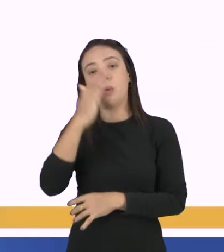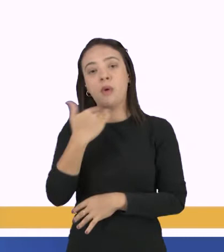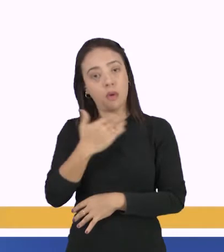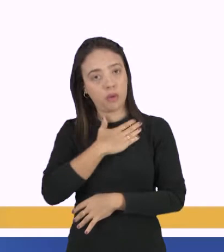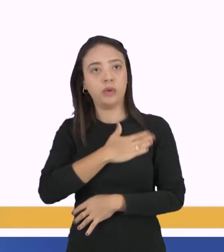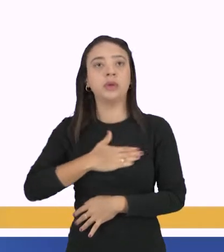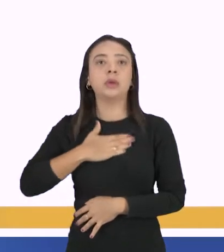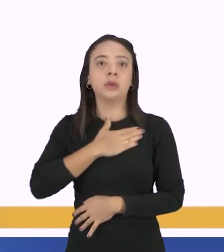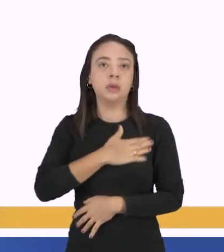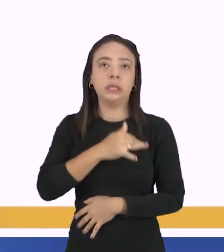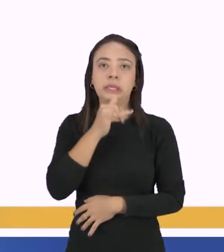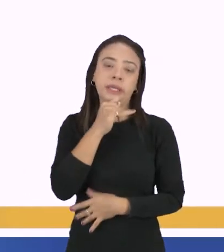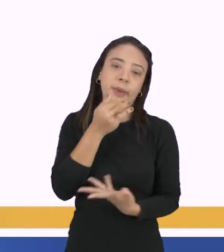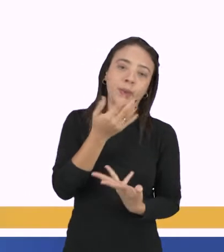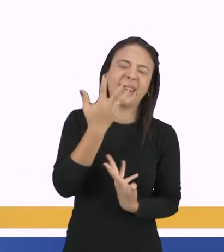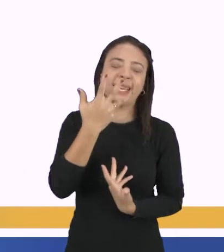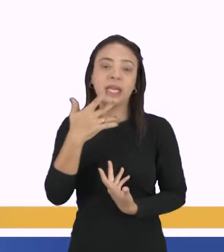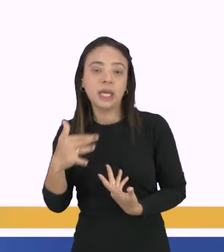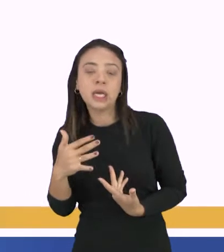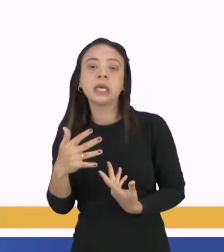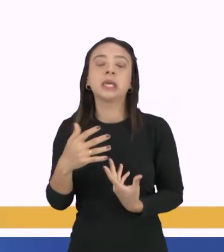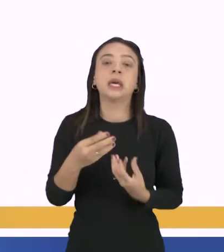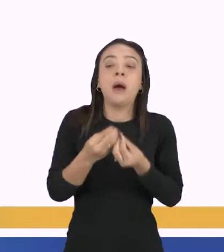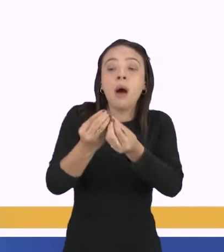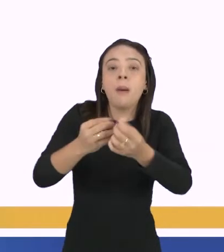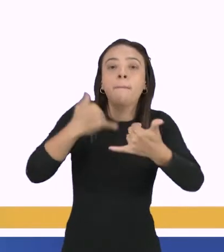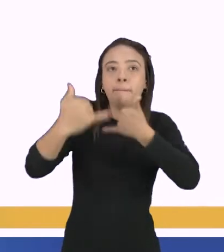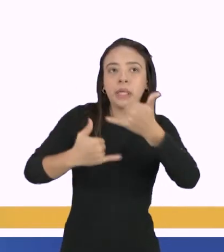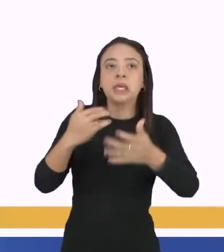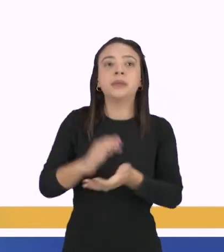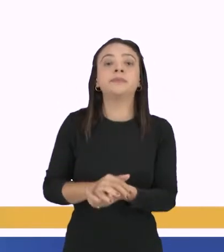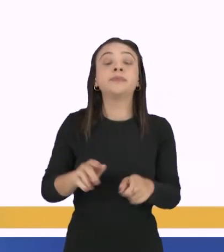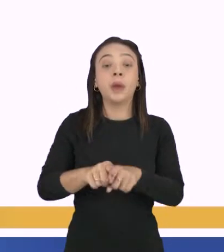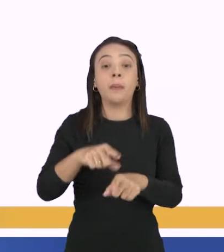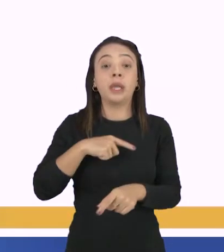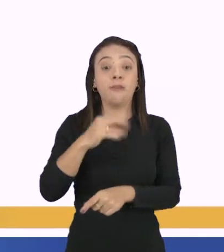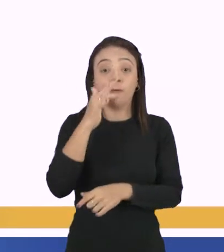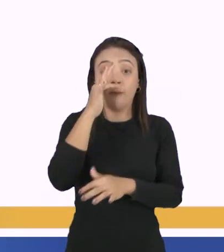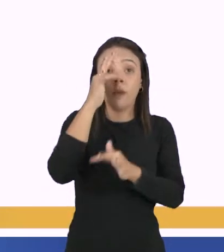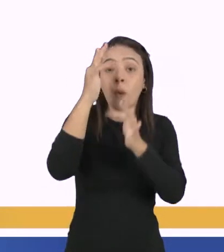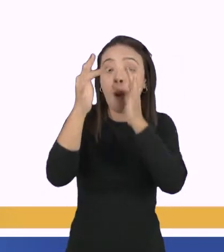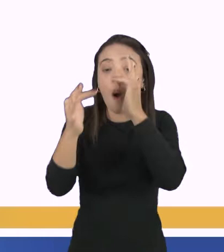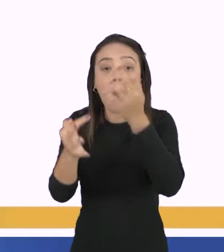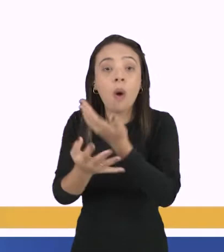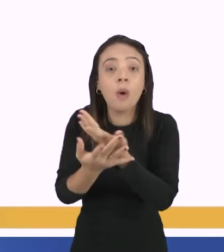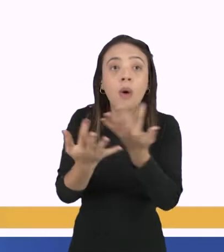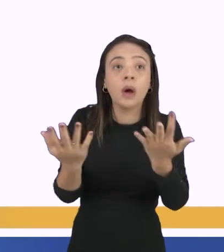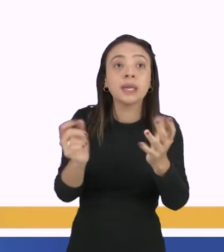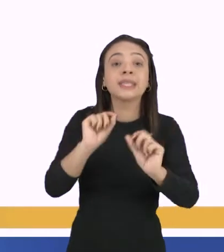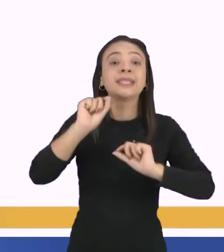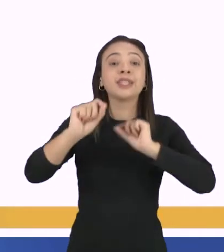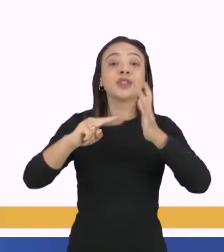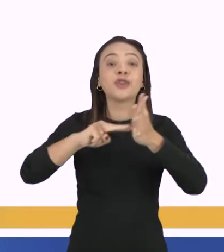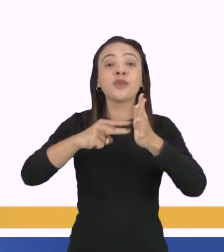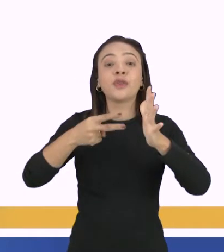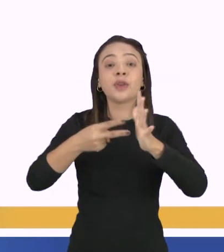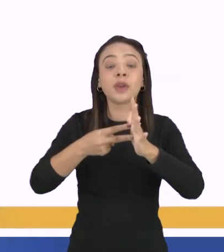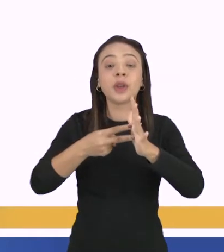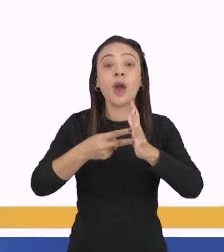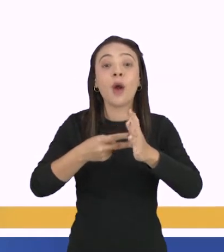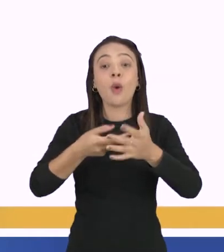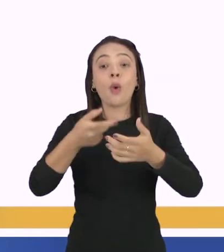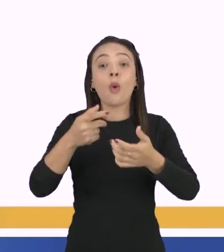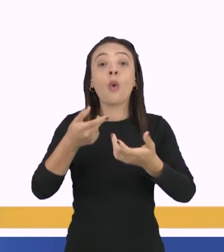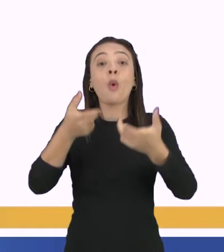usavam, ou usam, né, no caso, brinquedo. E as flores, que guiam os espíritos e são o portal de entrada deles para visitar os